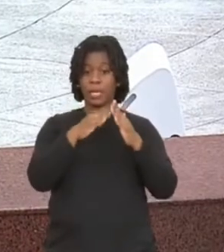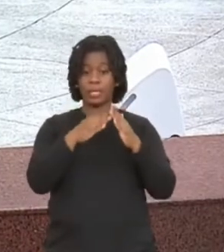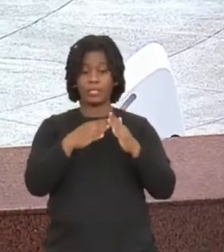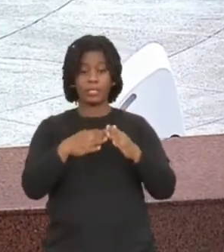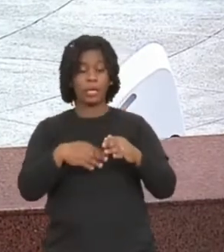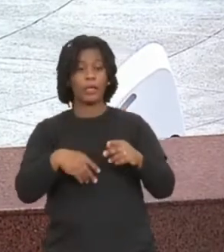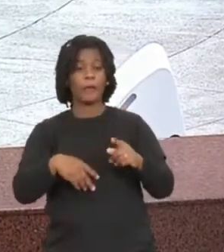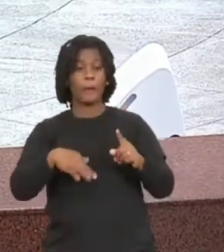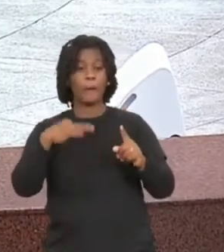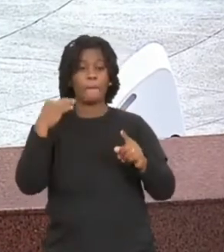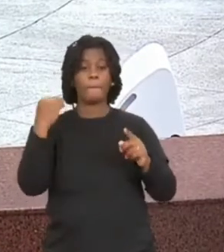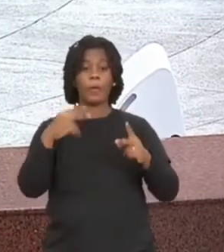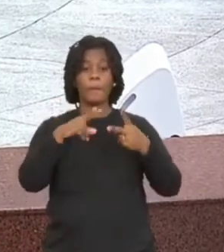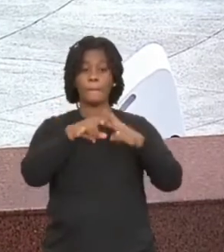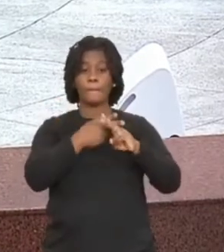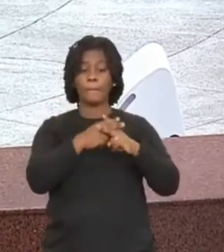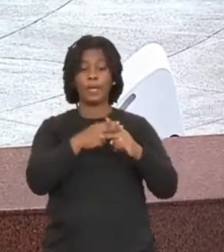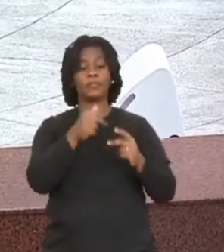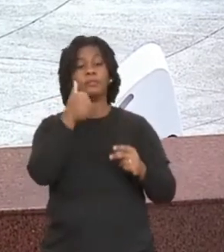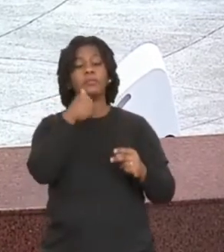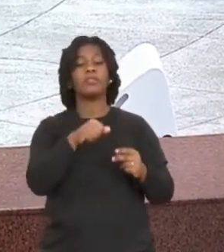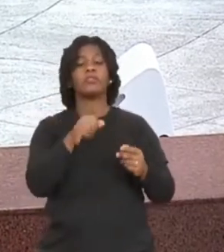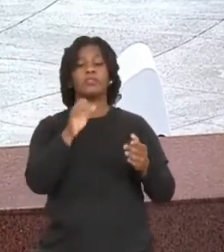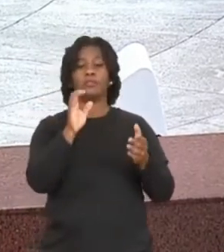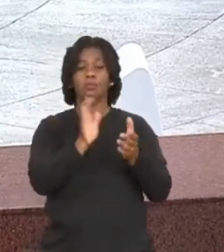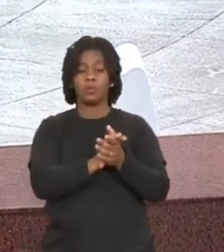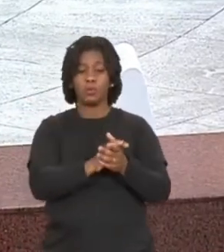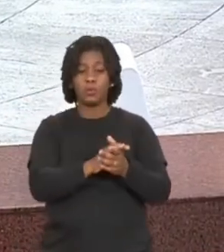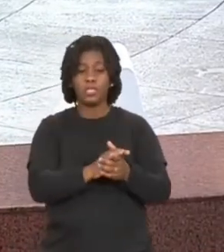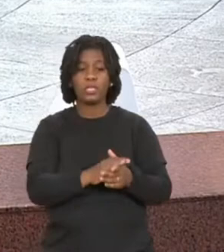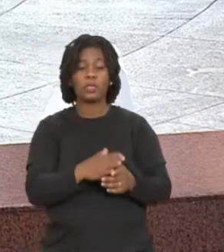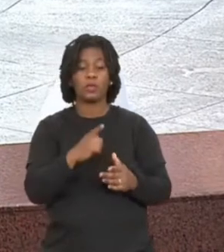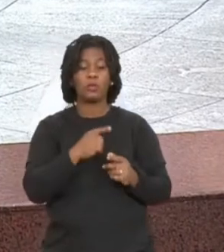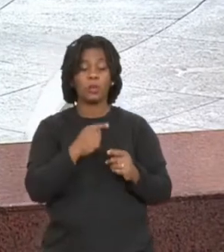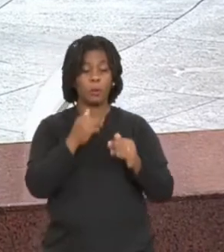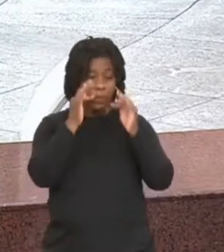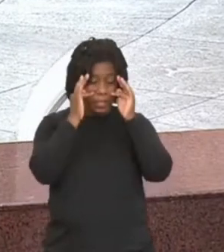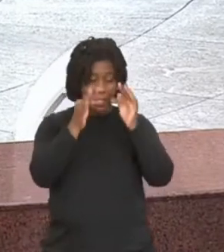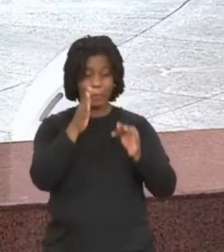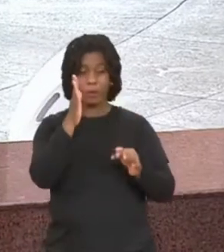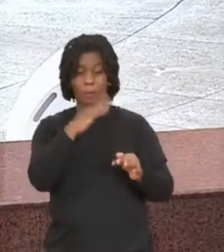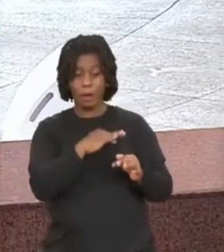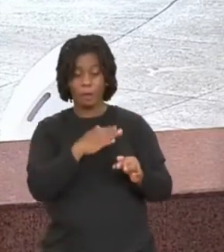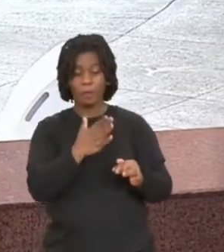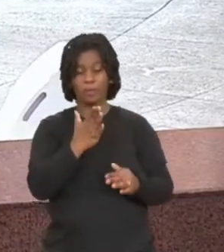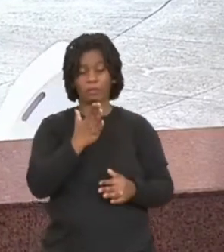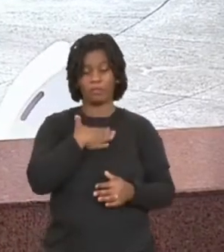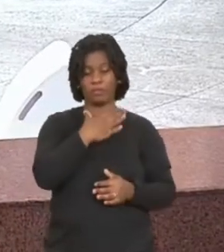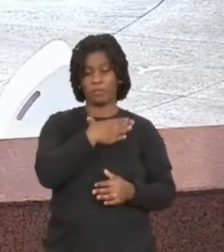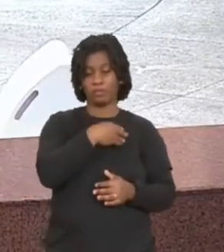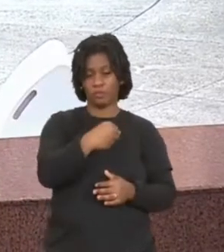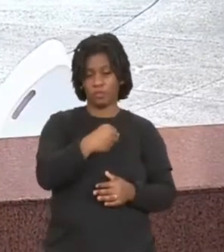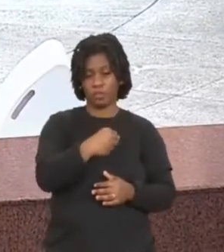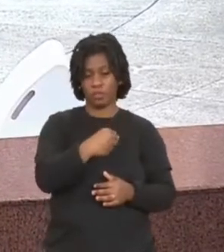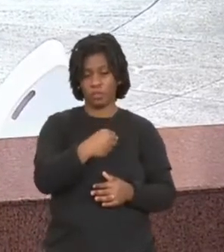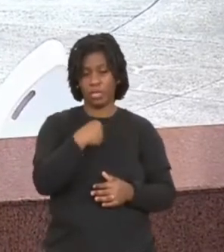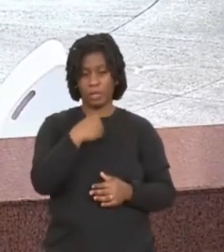casa eu maltrato a minha esposa, se dentro de casa eu dou um mau testemunho para os meus filhos.